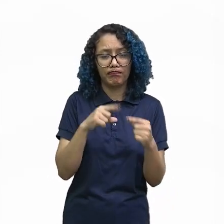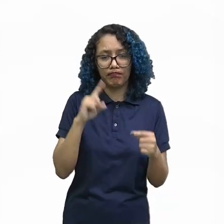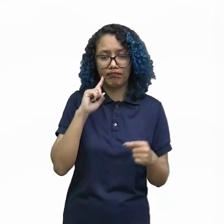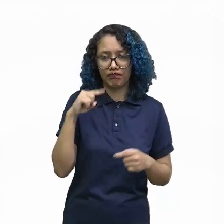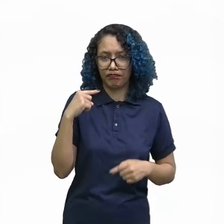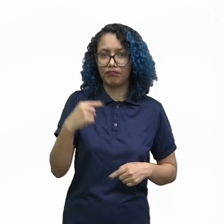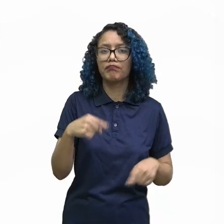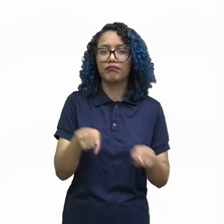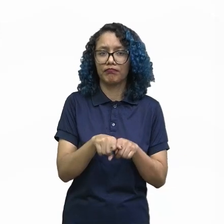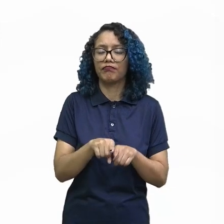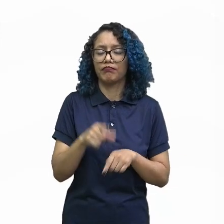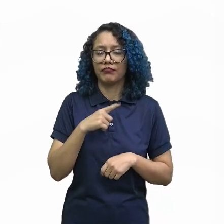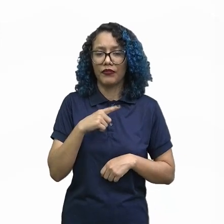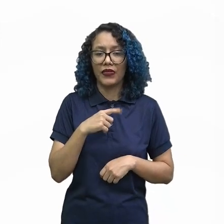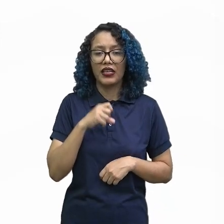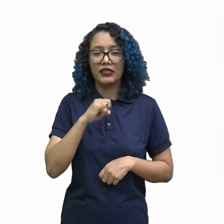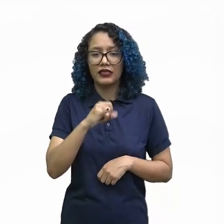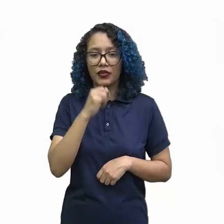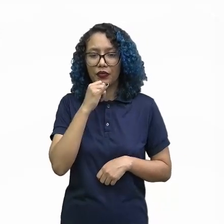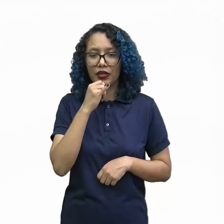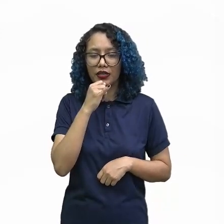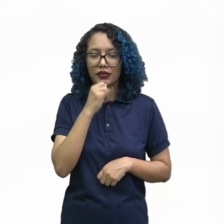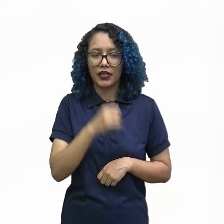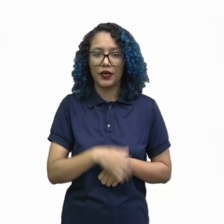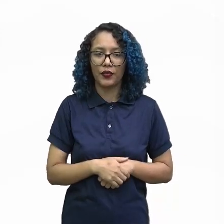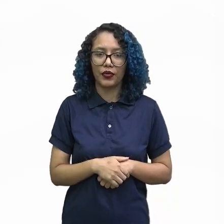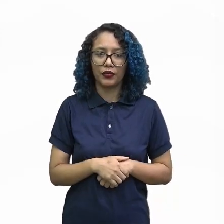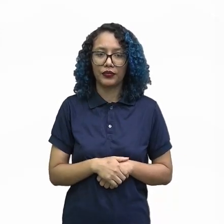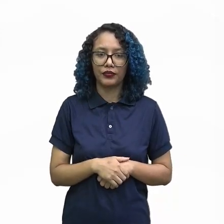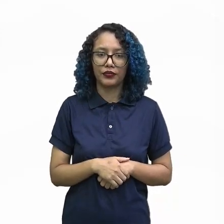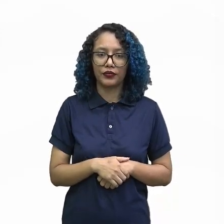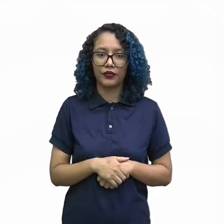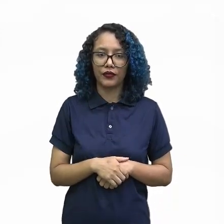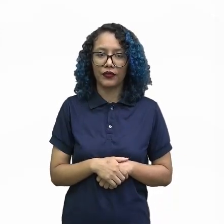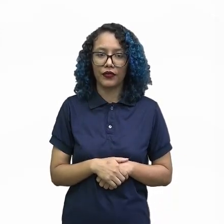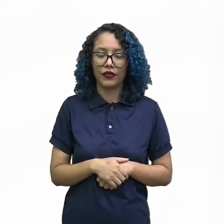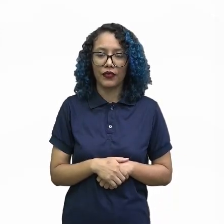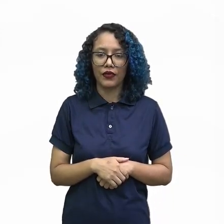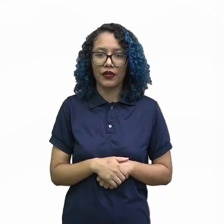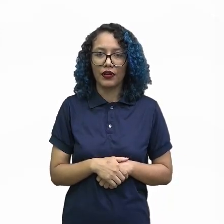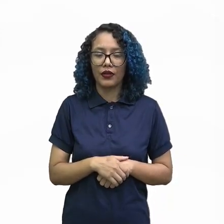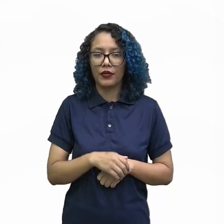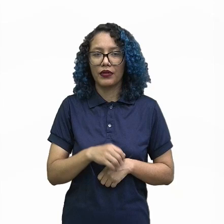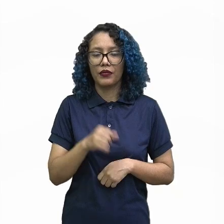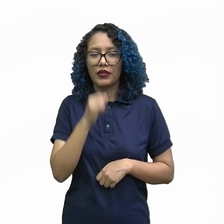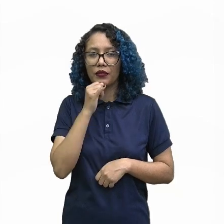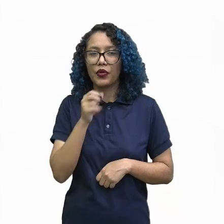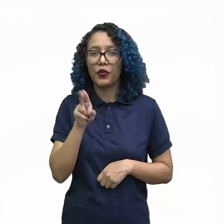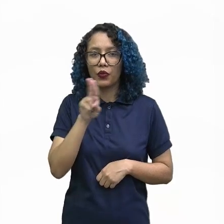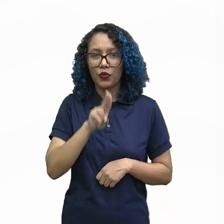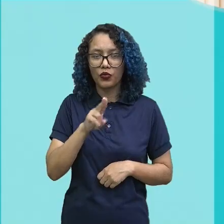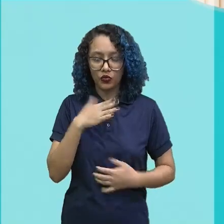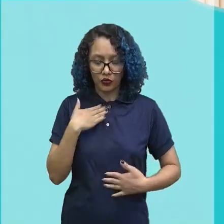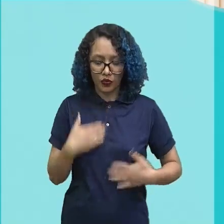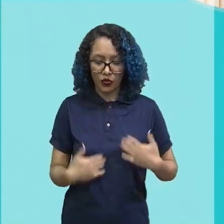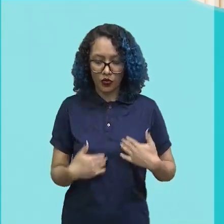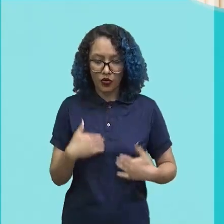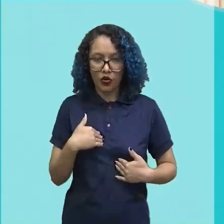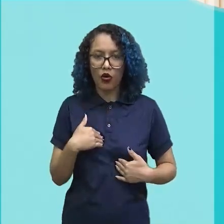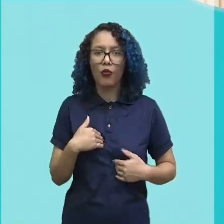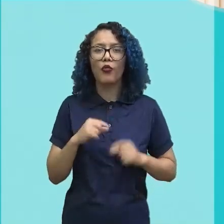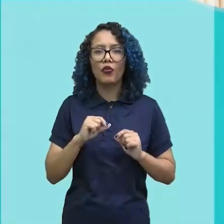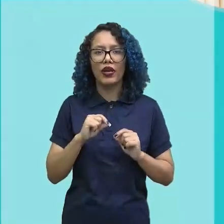coisa leva a outra. Se eu trabalho com o meu corpo físico, isso vai reverberar na minha cultura. Isso traz uma